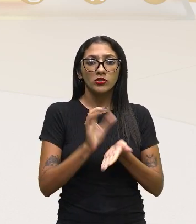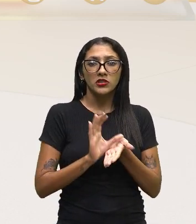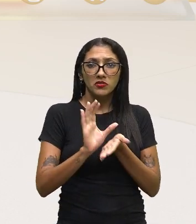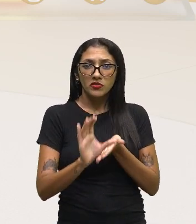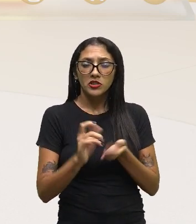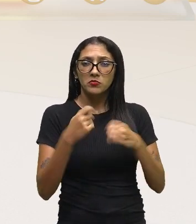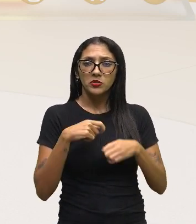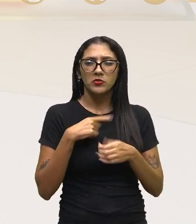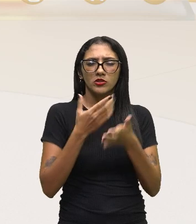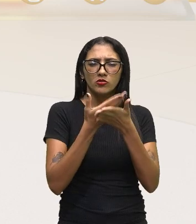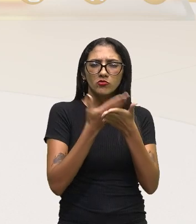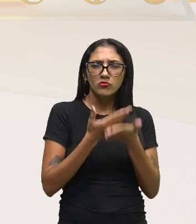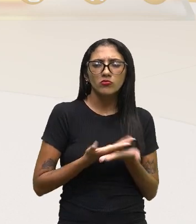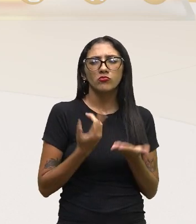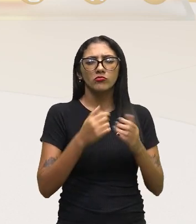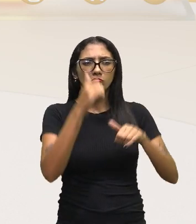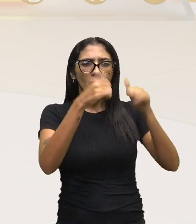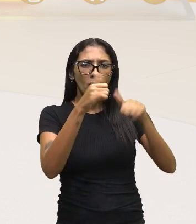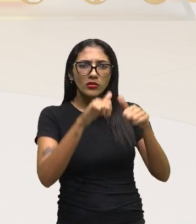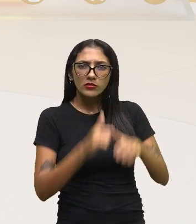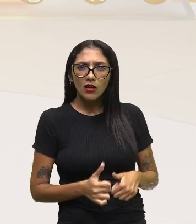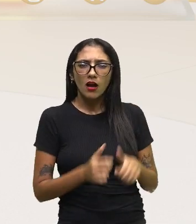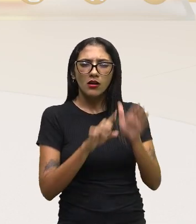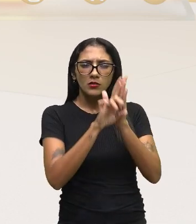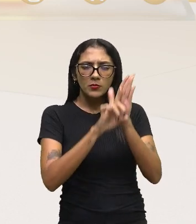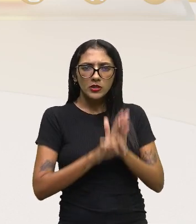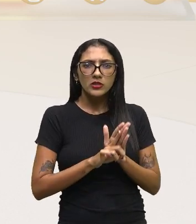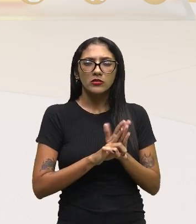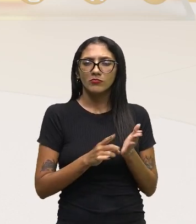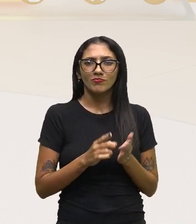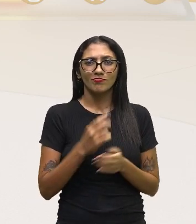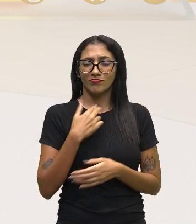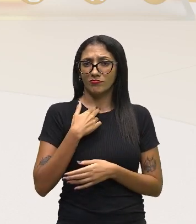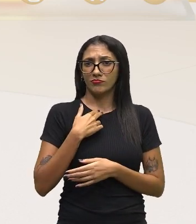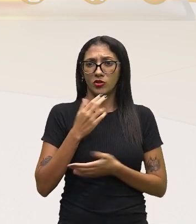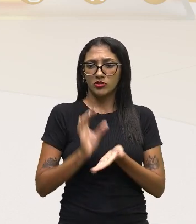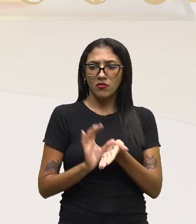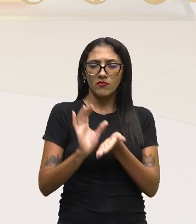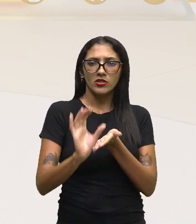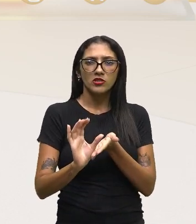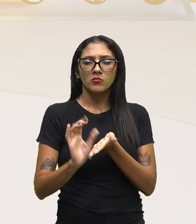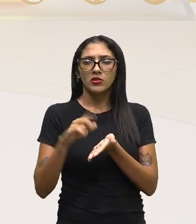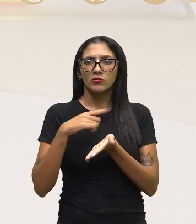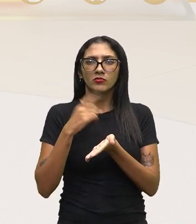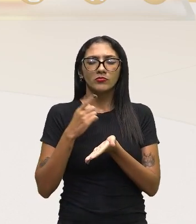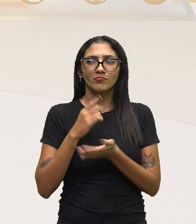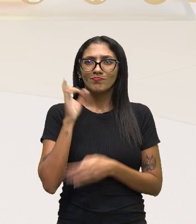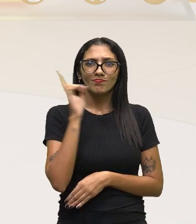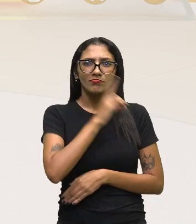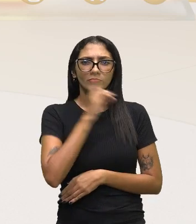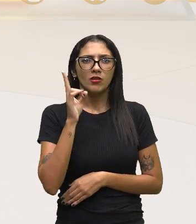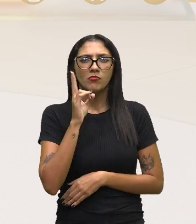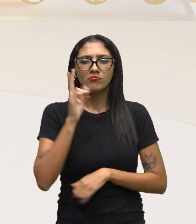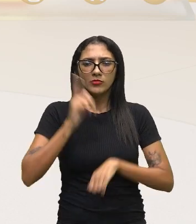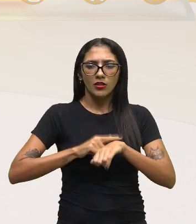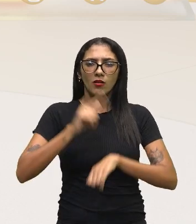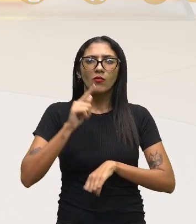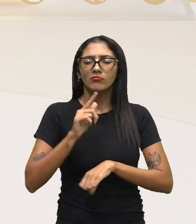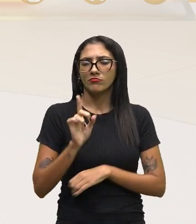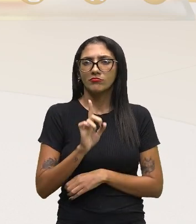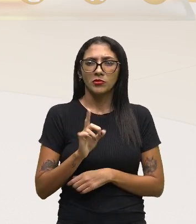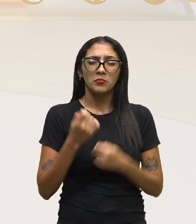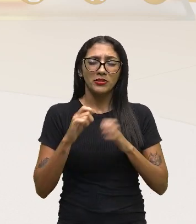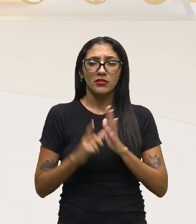requer estudo, ele requer análise, então você não pode fazer um investimento assim de imediato. Você tem